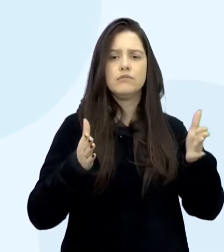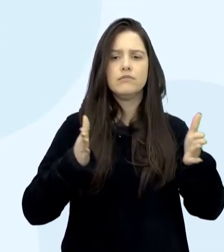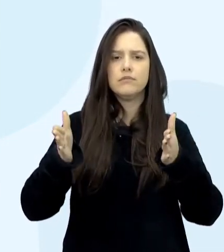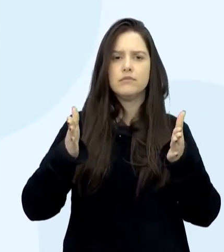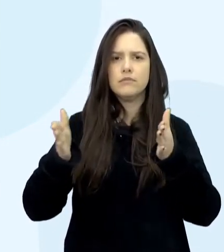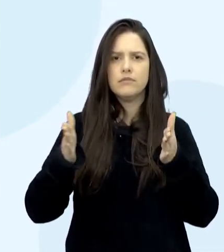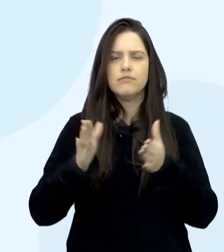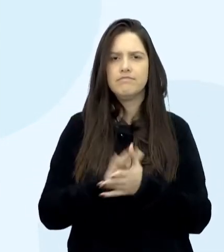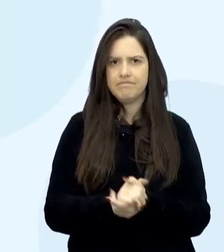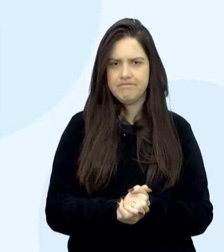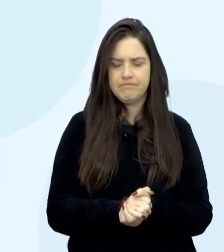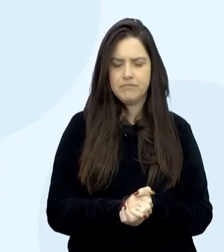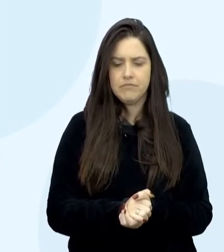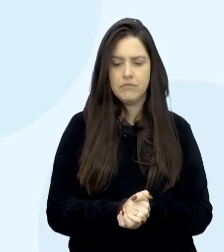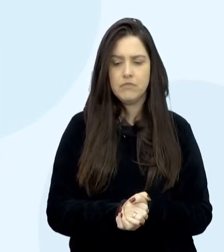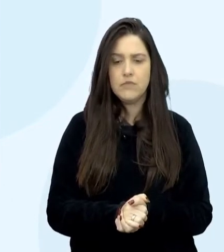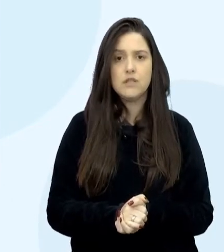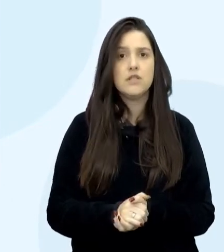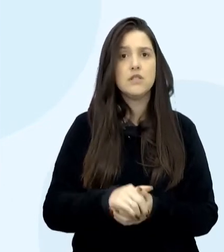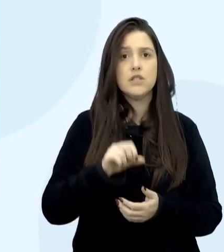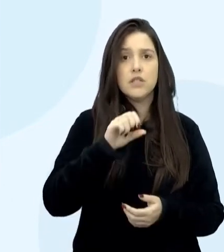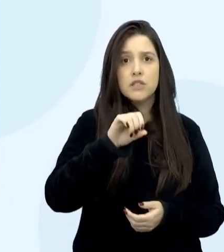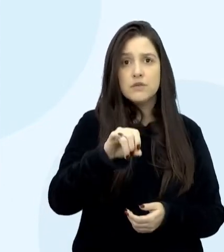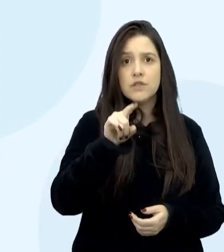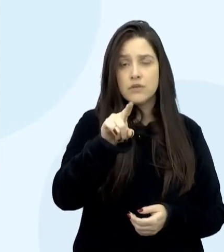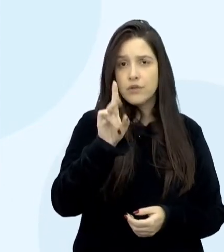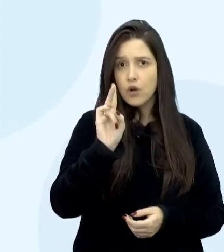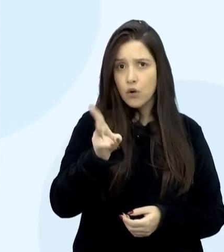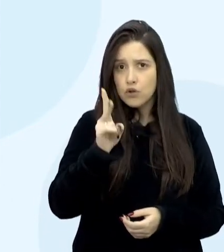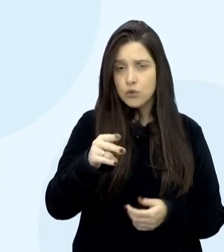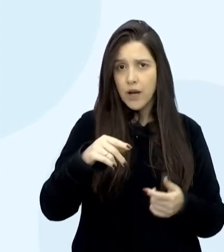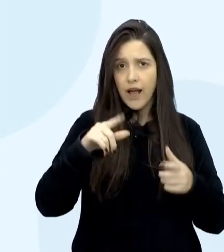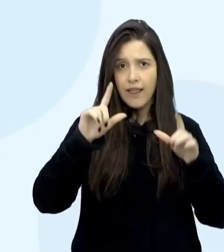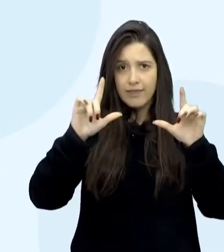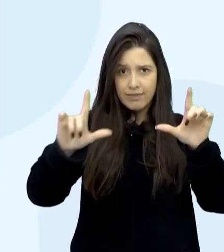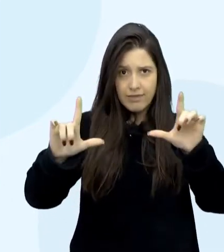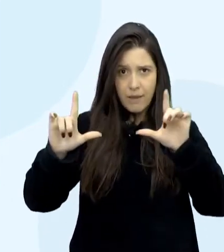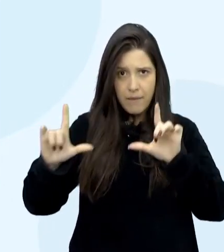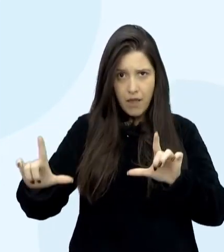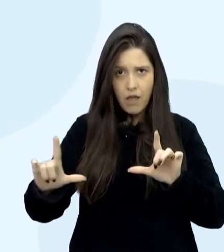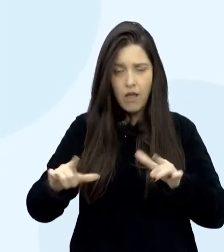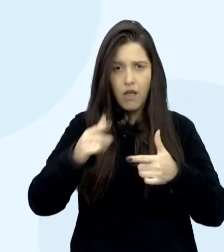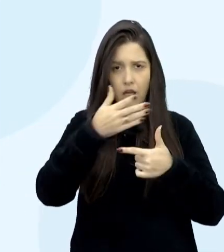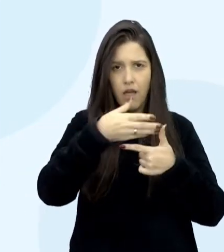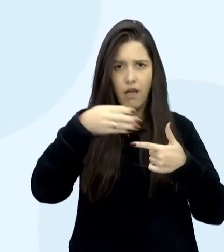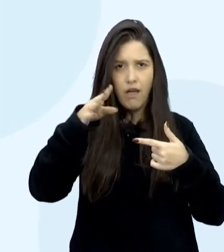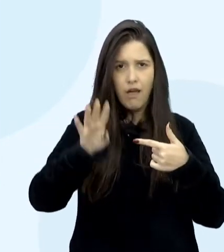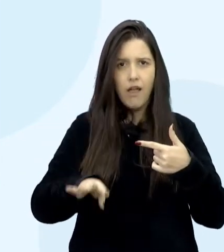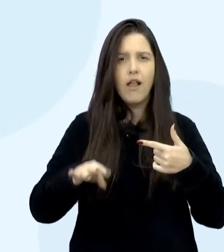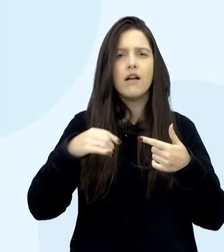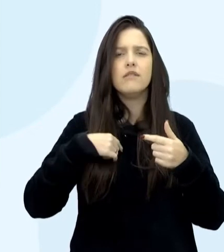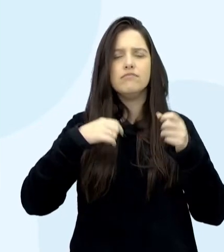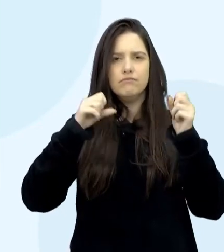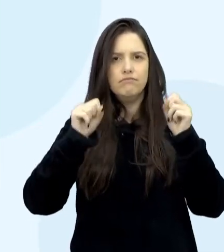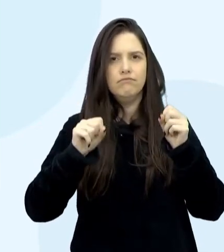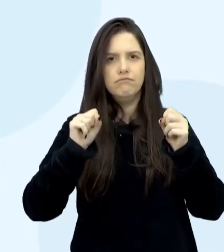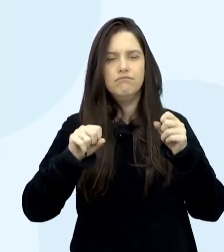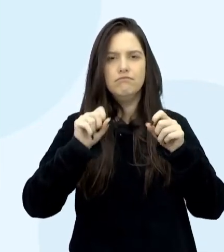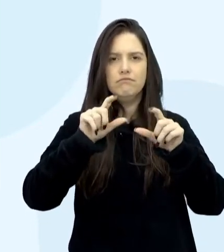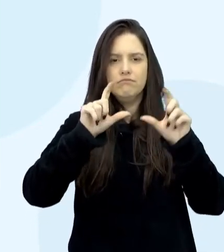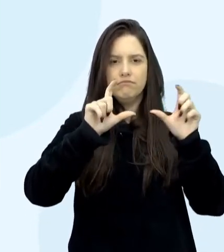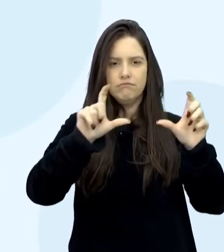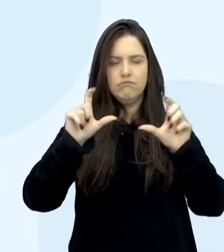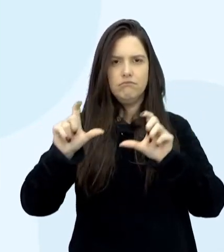vai diminuindo. Se você fosse continuar a sua tabela aí, de tempos em tempos, você saberia que, mesmo passando o